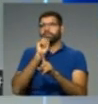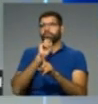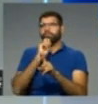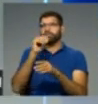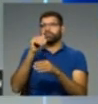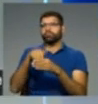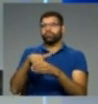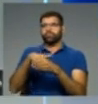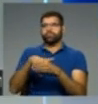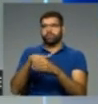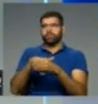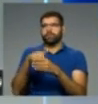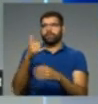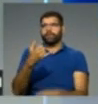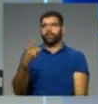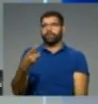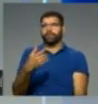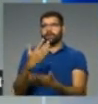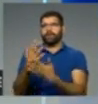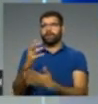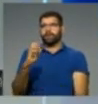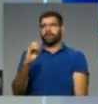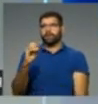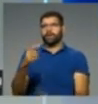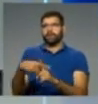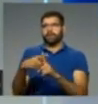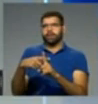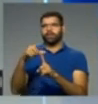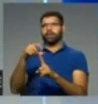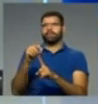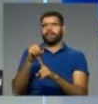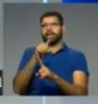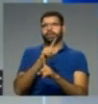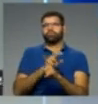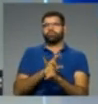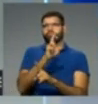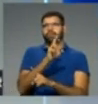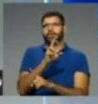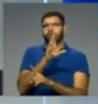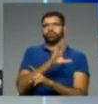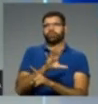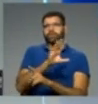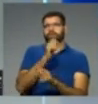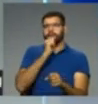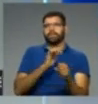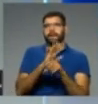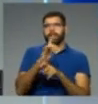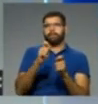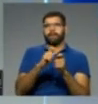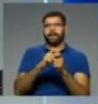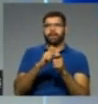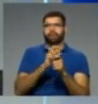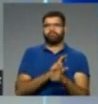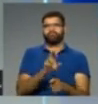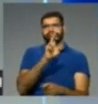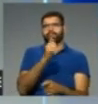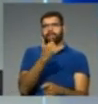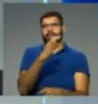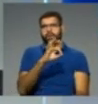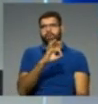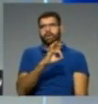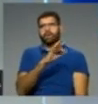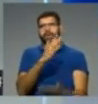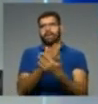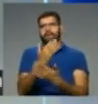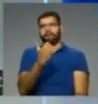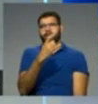nas regiões do interior os 29 a 30 graus, e também aqui também uma pequena subida nas regiões do litoral, atingindo 24 a